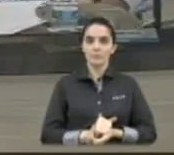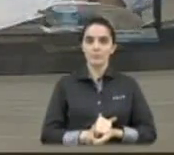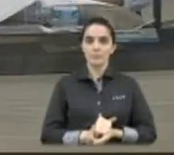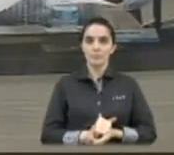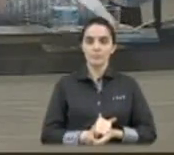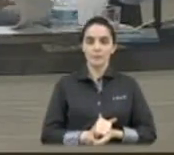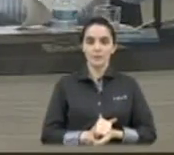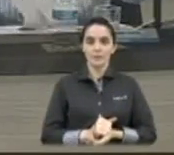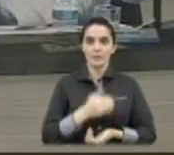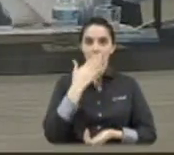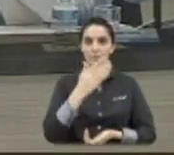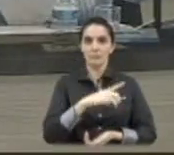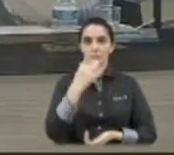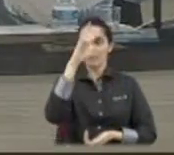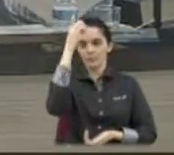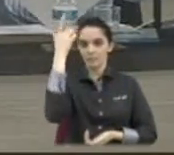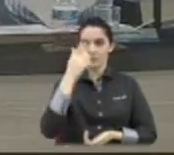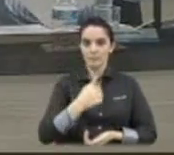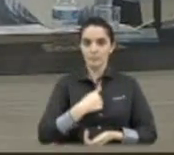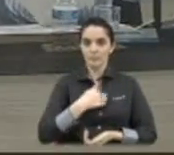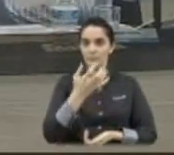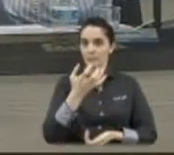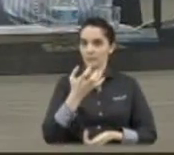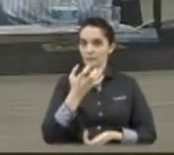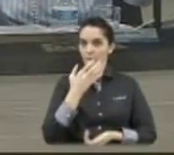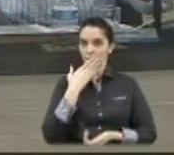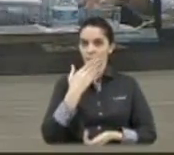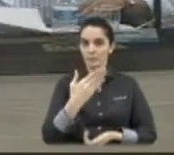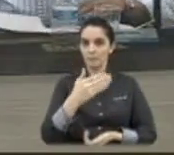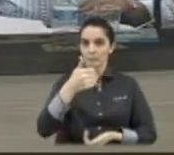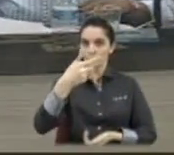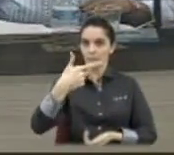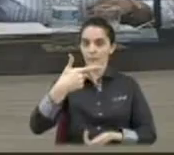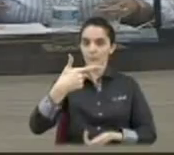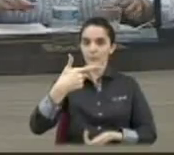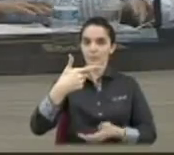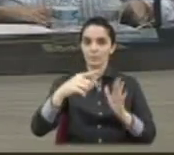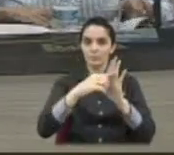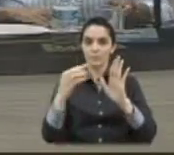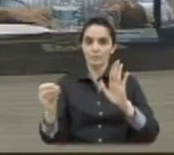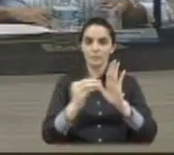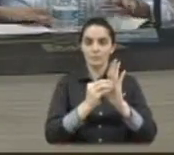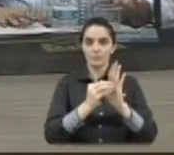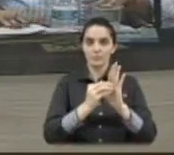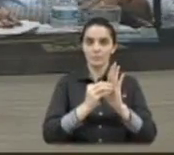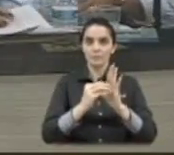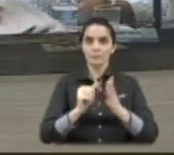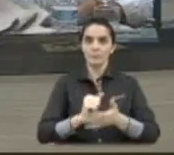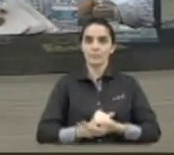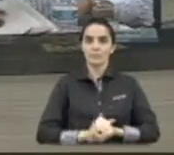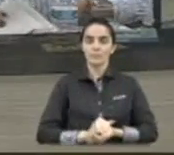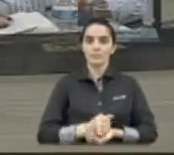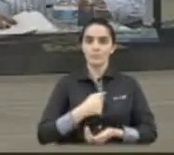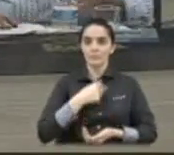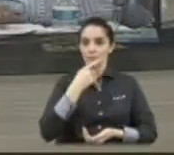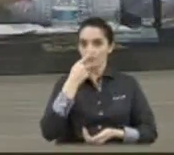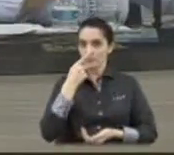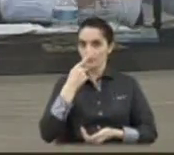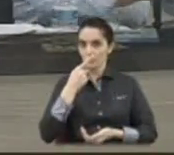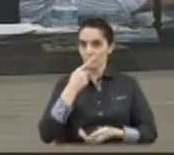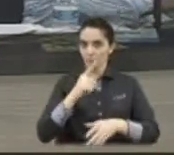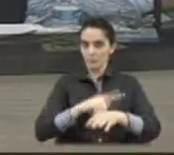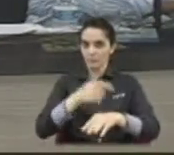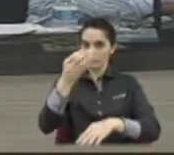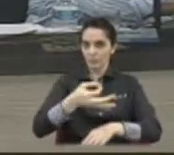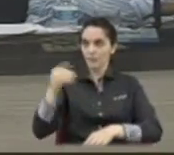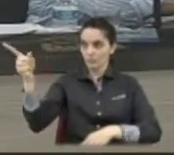ordem do nobre vereador Luizinho. Eu posso... tem duas emendas que eu vou pedir para ser retirada. Eu falo para o senhor no momento, aí o senhor